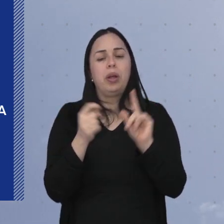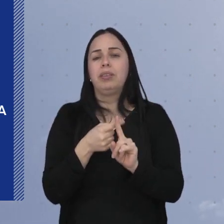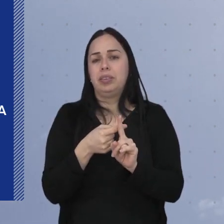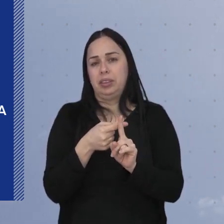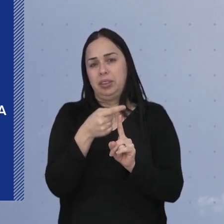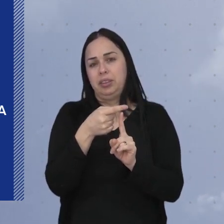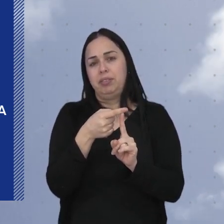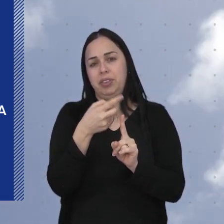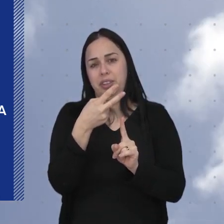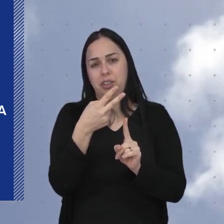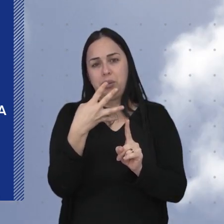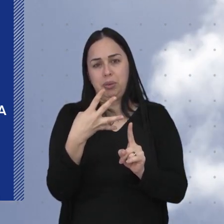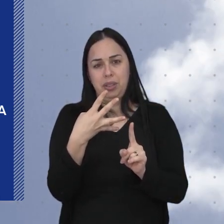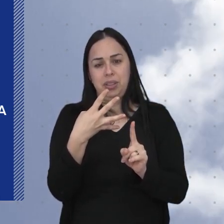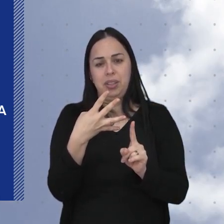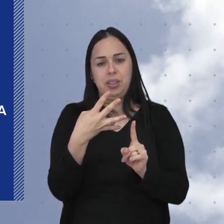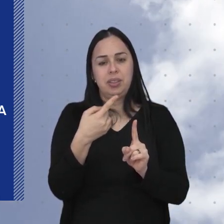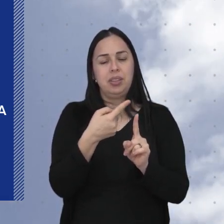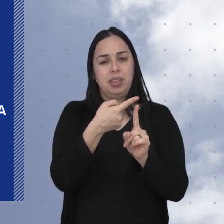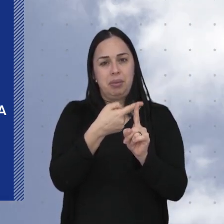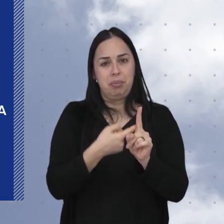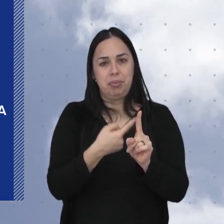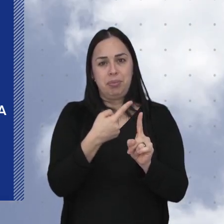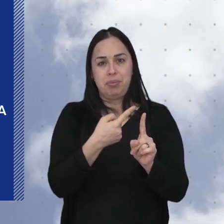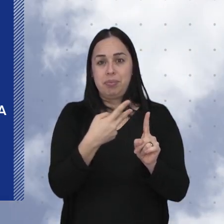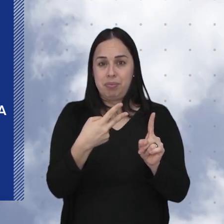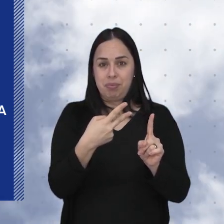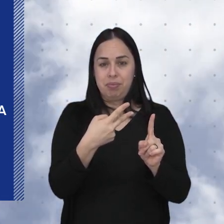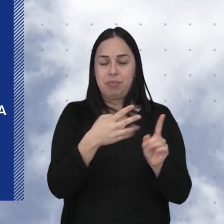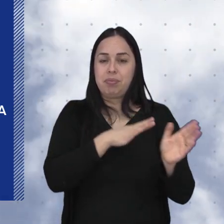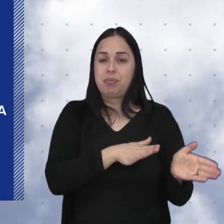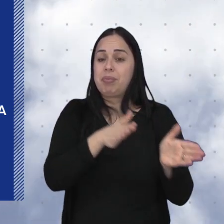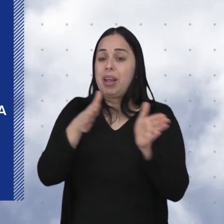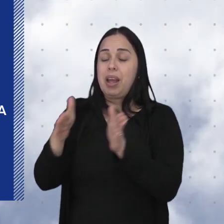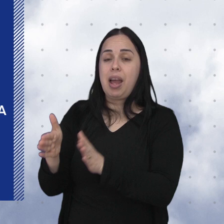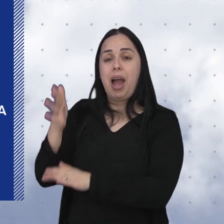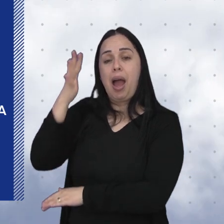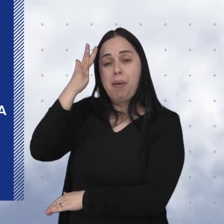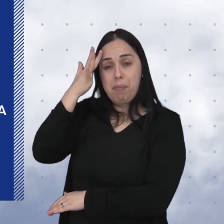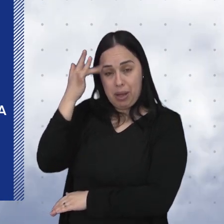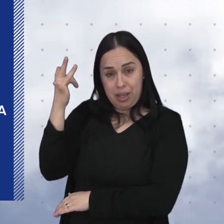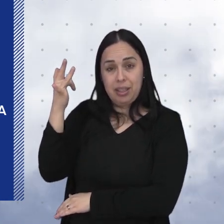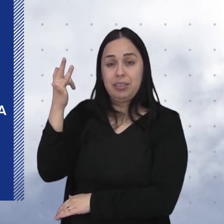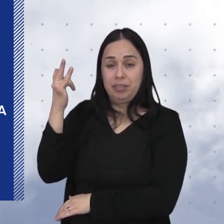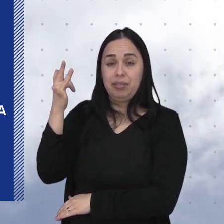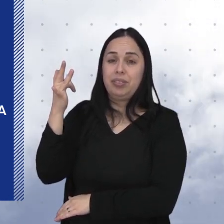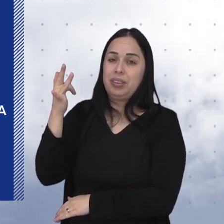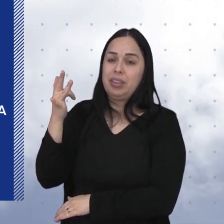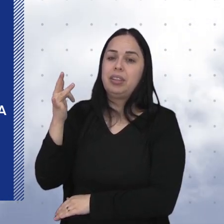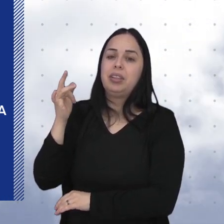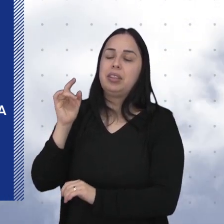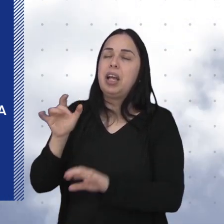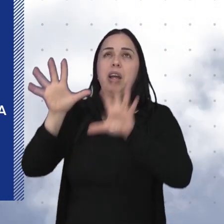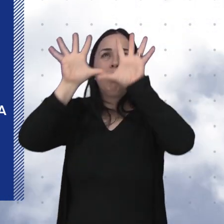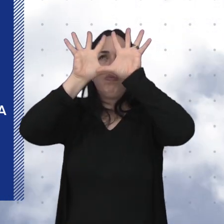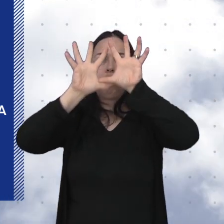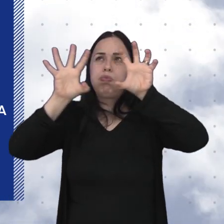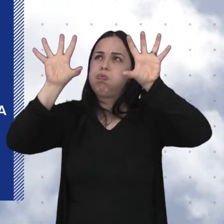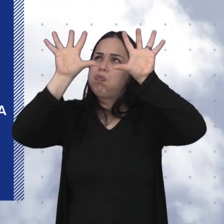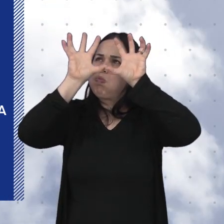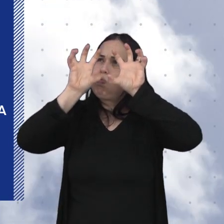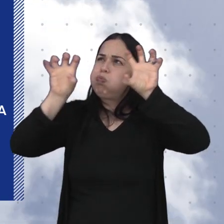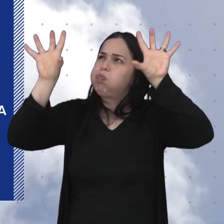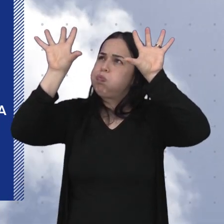chover. A máxima esperada para hoje é de 24 graus e a mínima de 12. Amanhã, quarta-feira, apesar de muitas